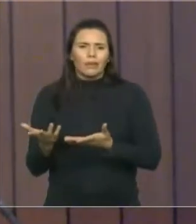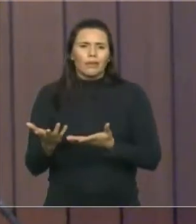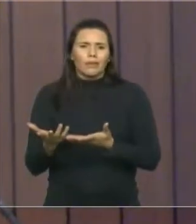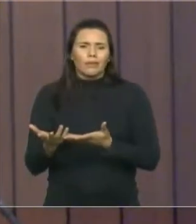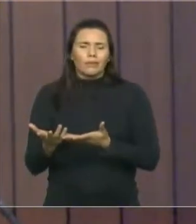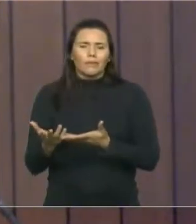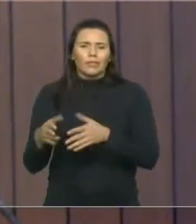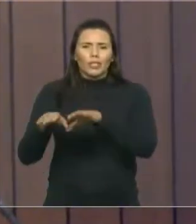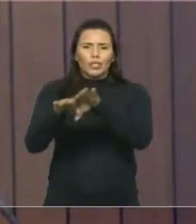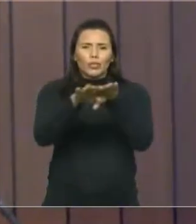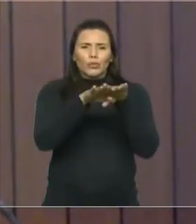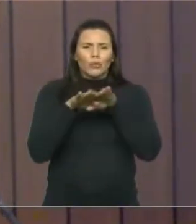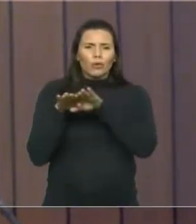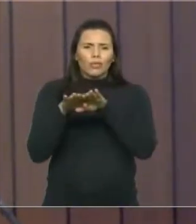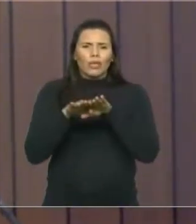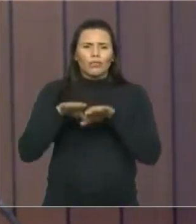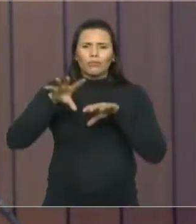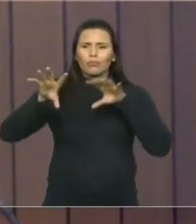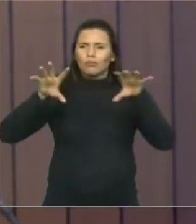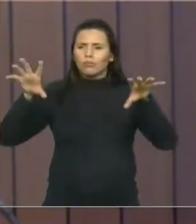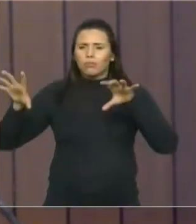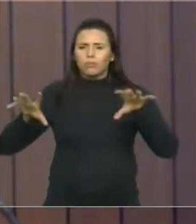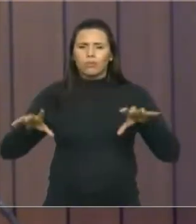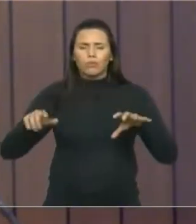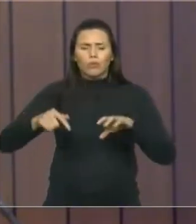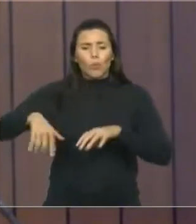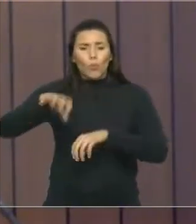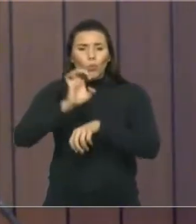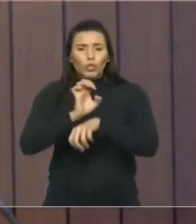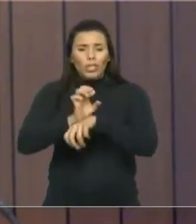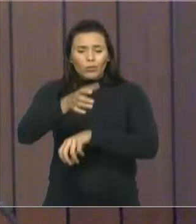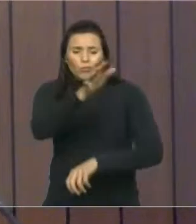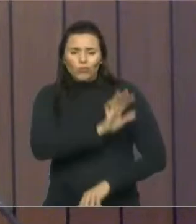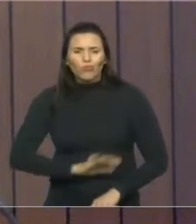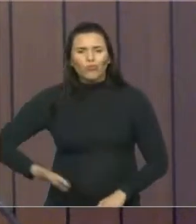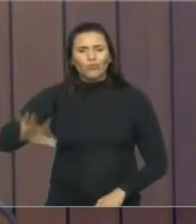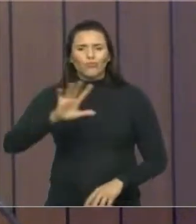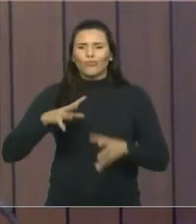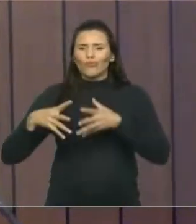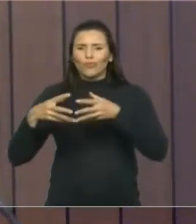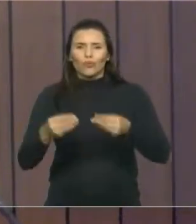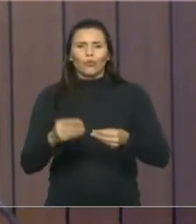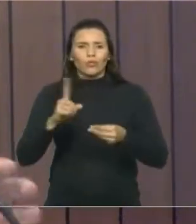todo o estado. Como é que conseguiu isso? Com administração